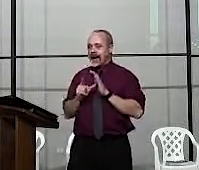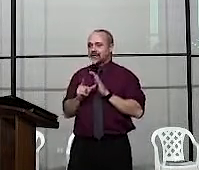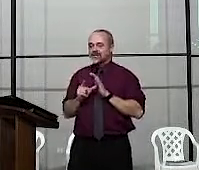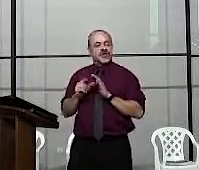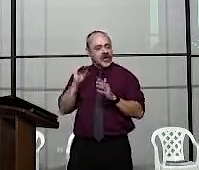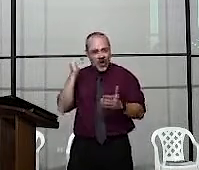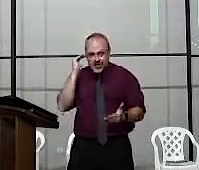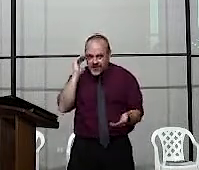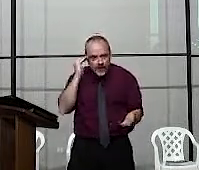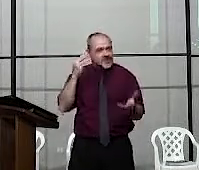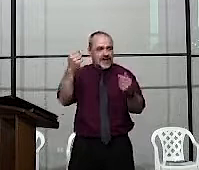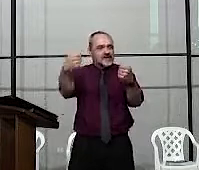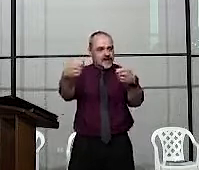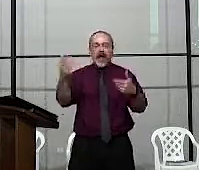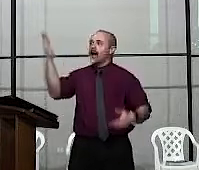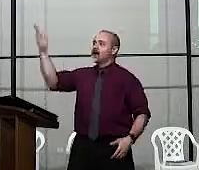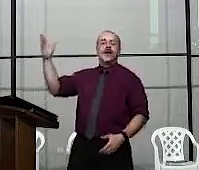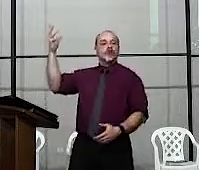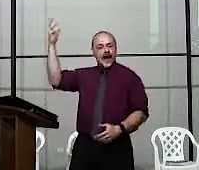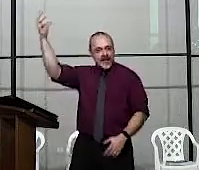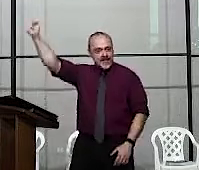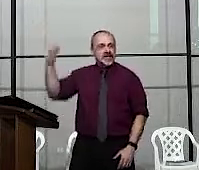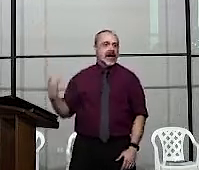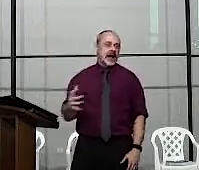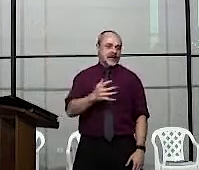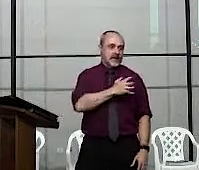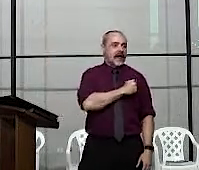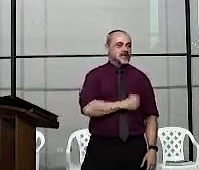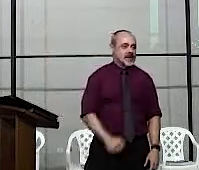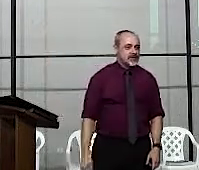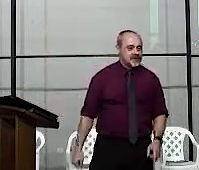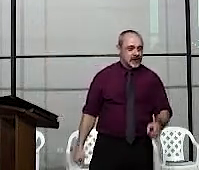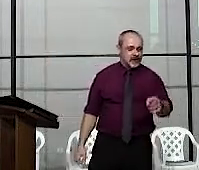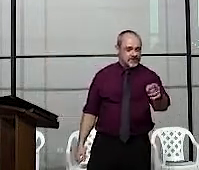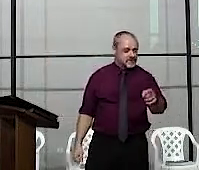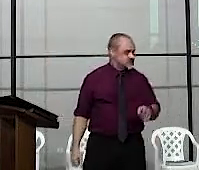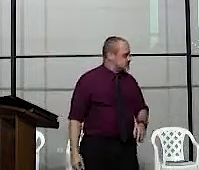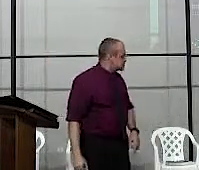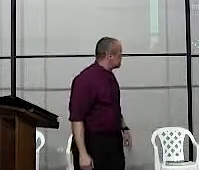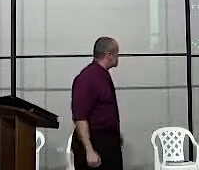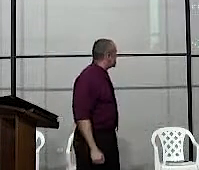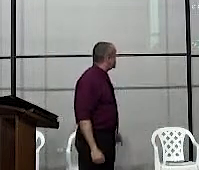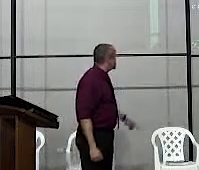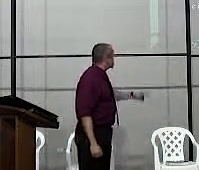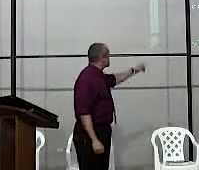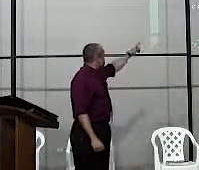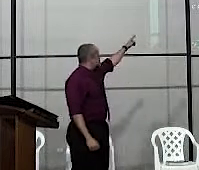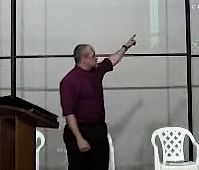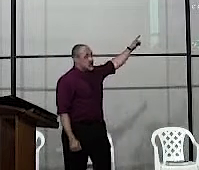saber antes, que nós devemos entender para aceitar a salvação.